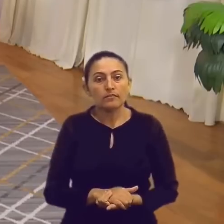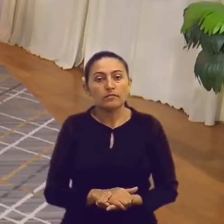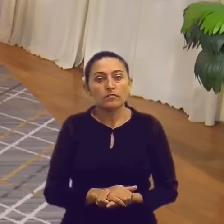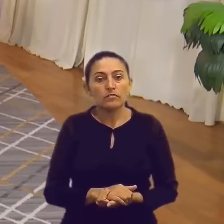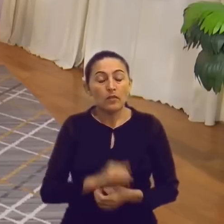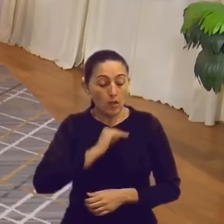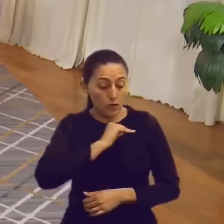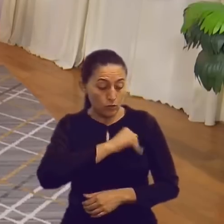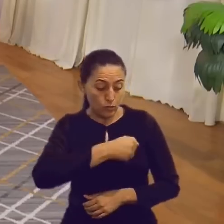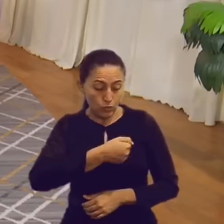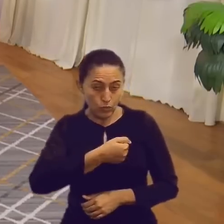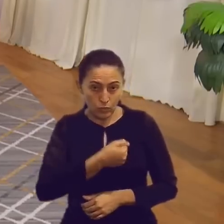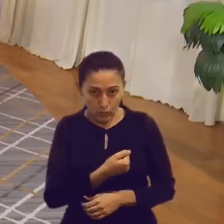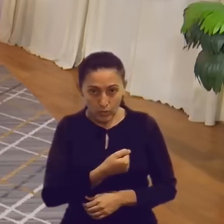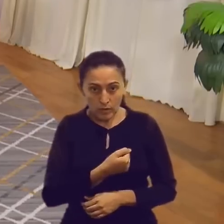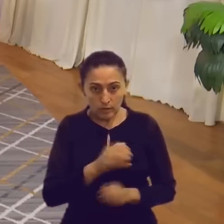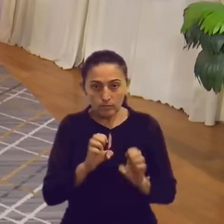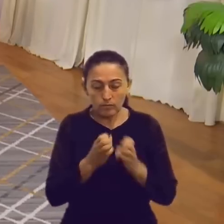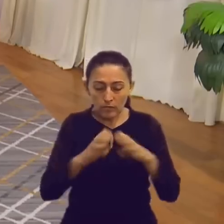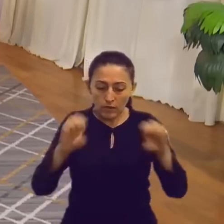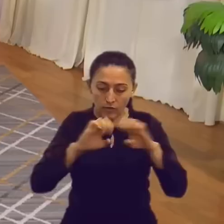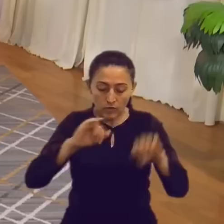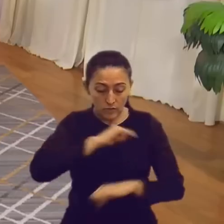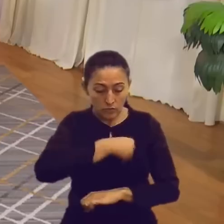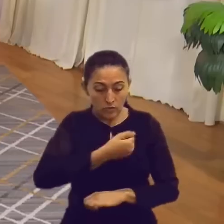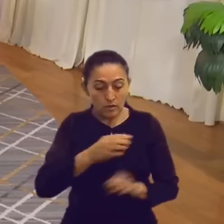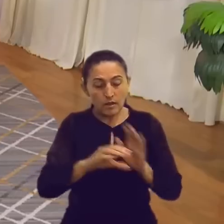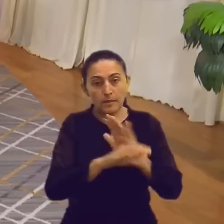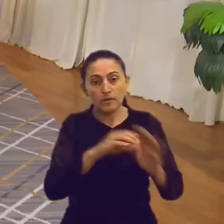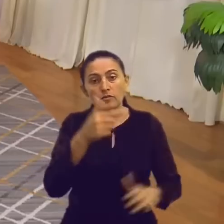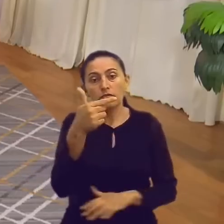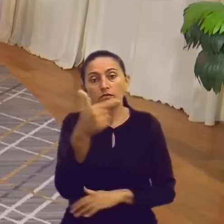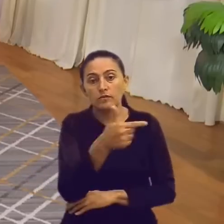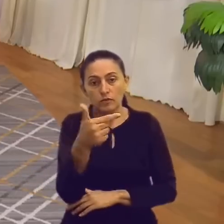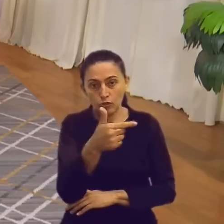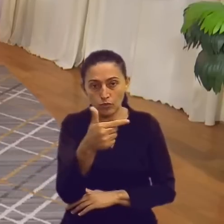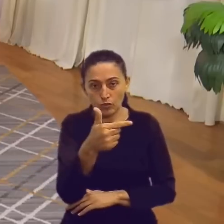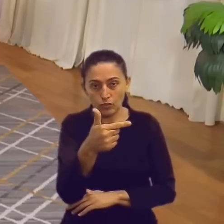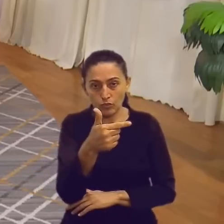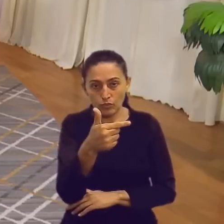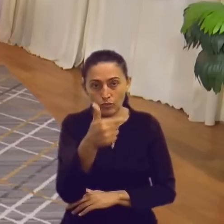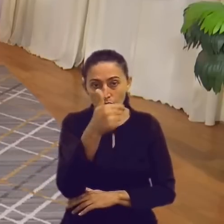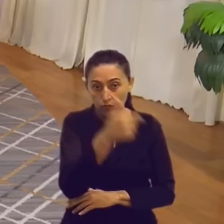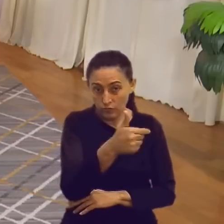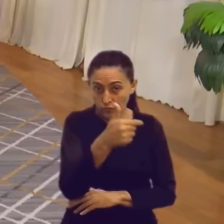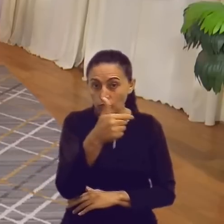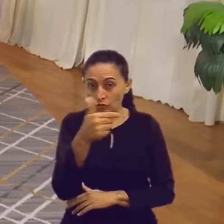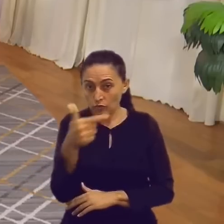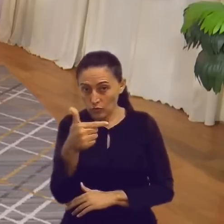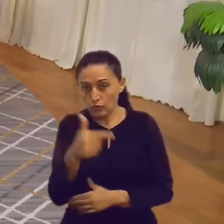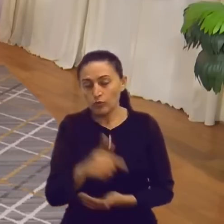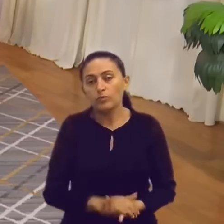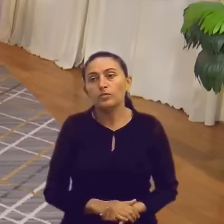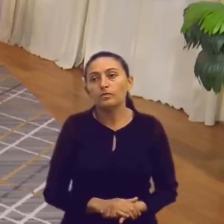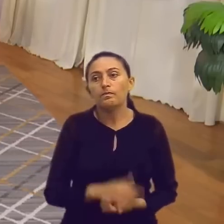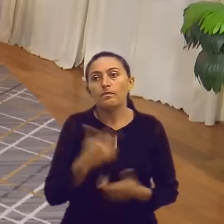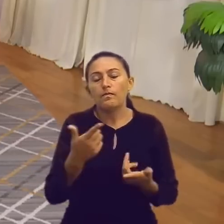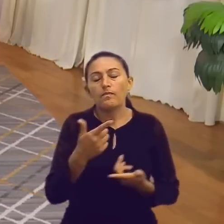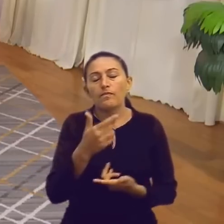João, Evangelho de João, no capítulo 21. Aqui nós encontramos alguém que era muito